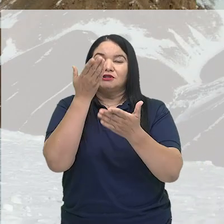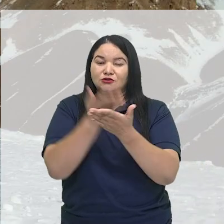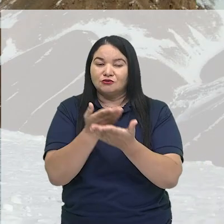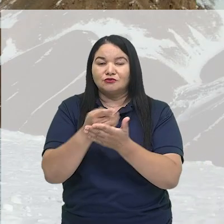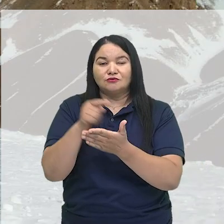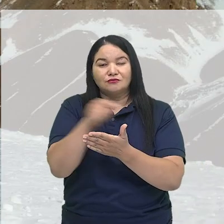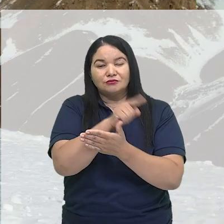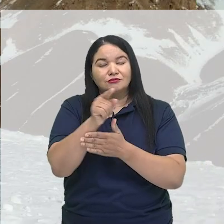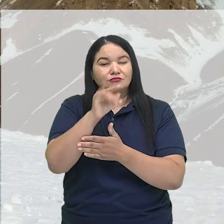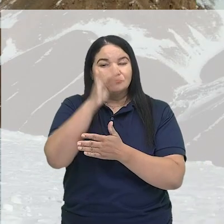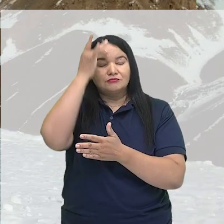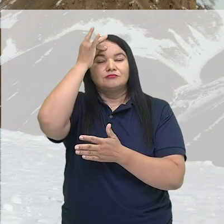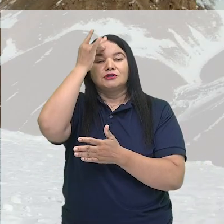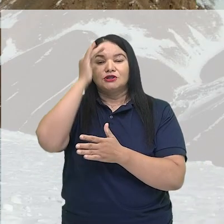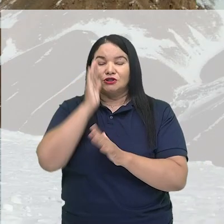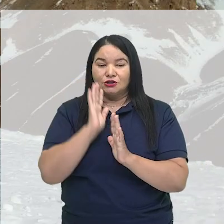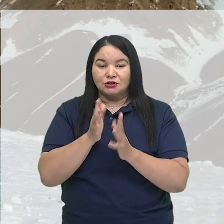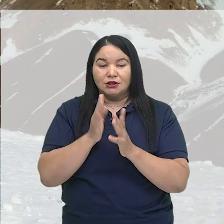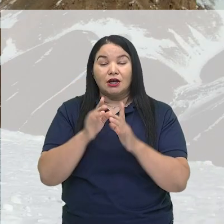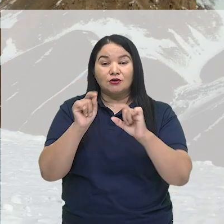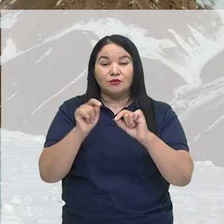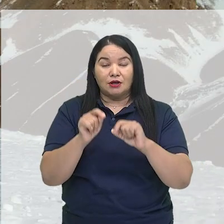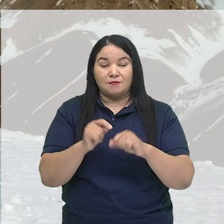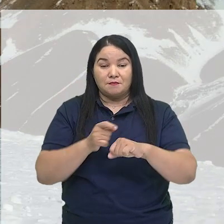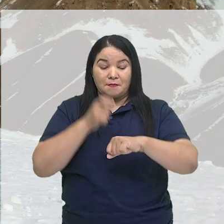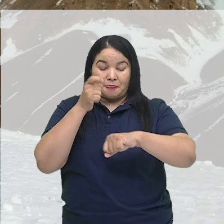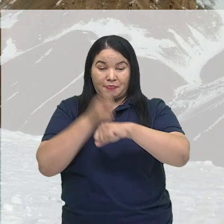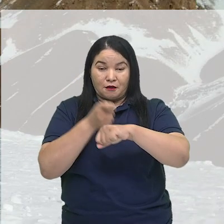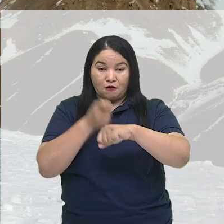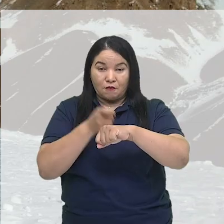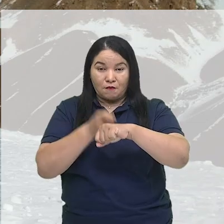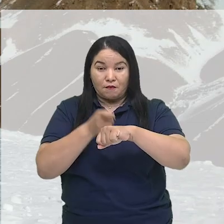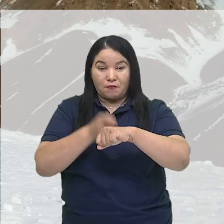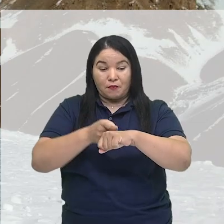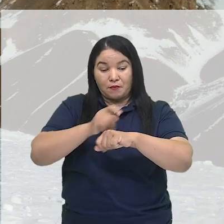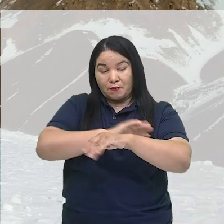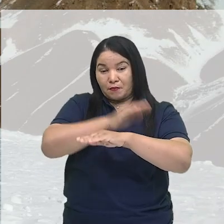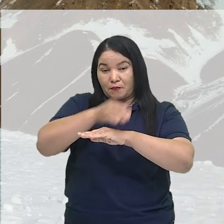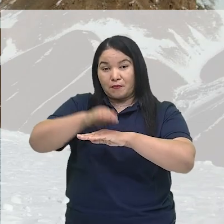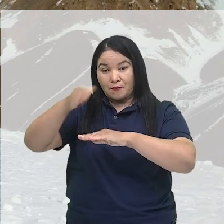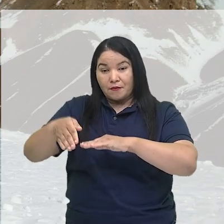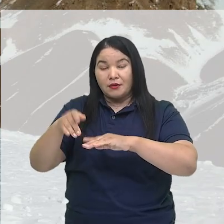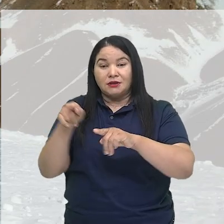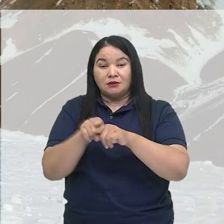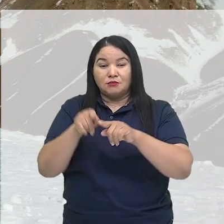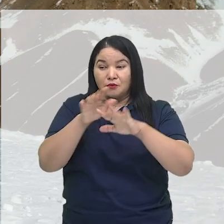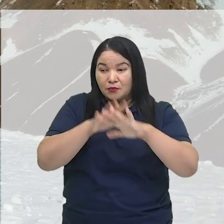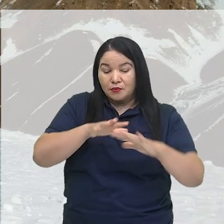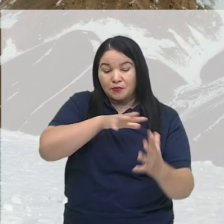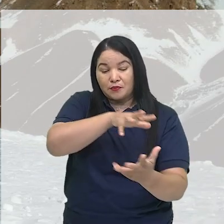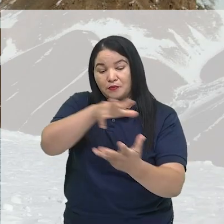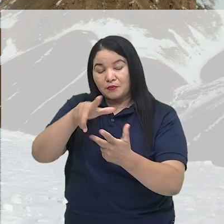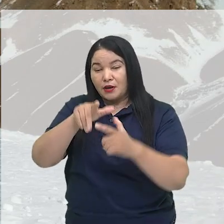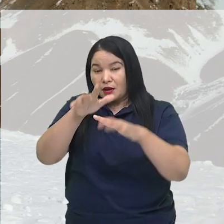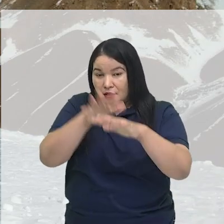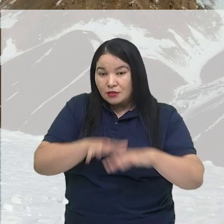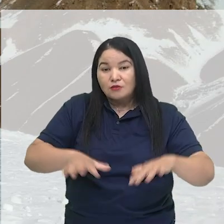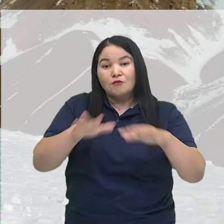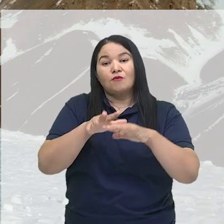tem em mente, que é essa superfície de rochas, né, na superfície de todo o planeta